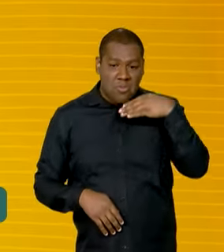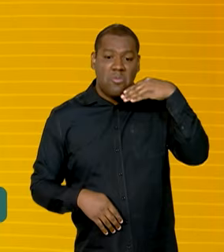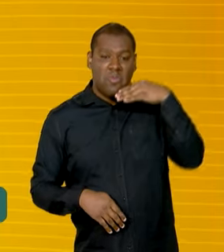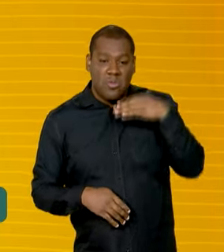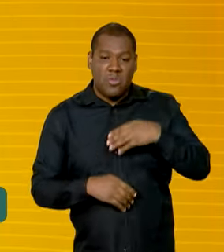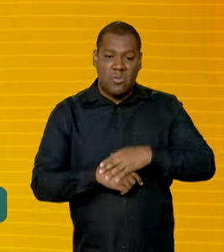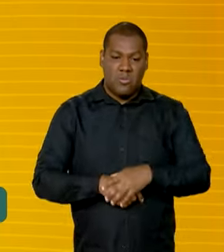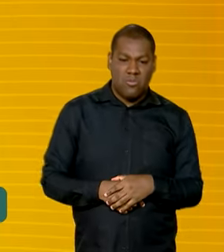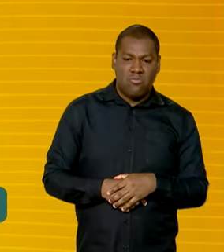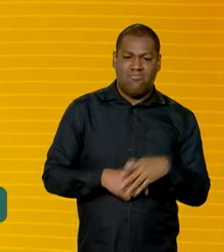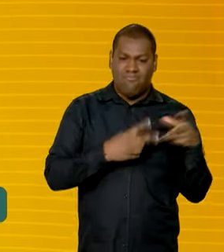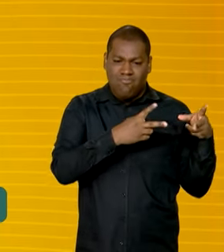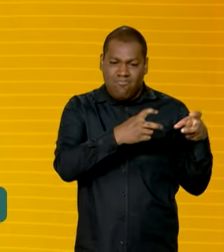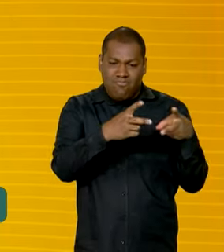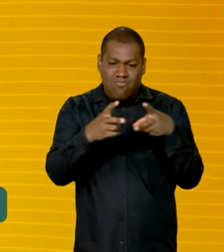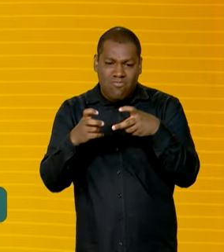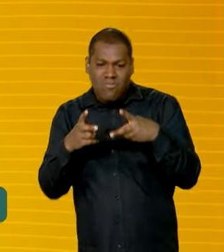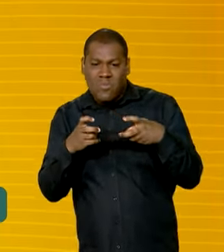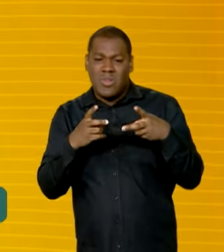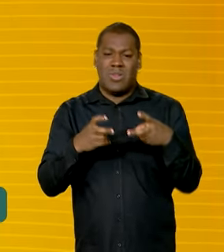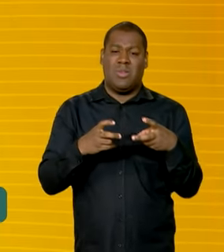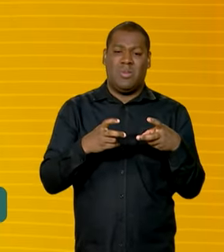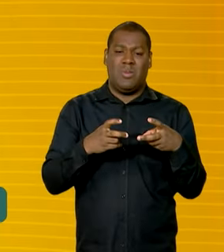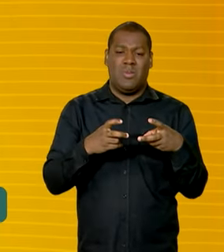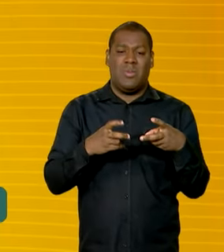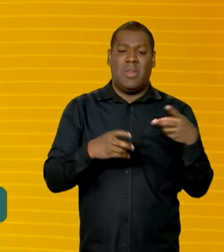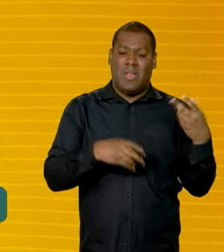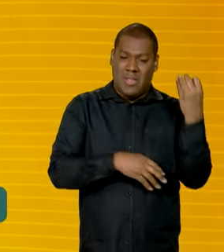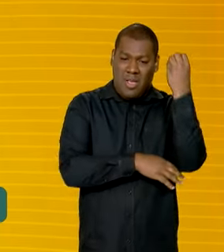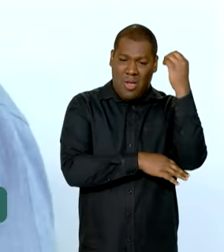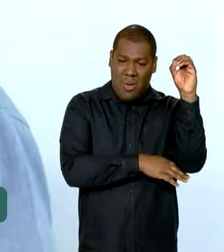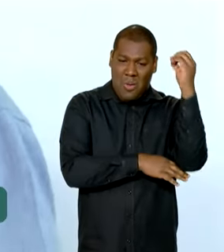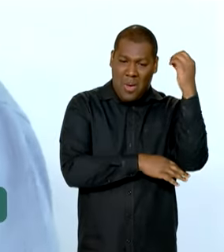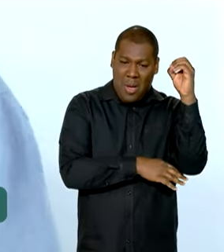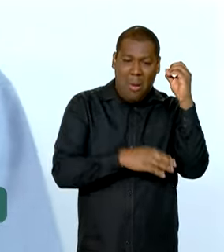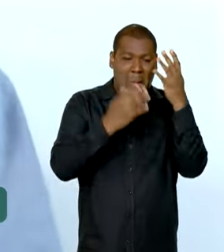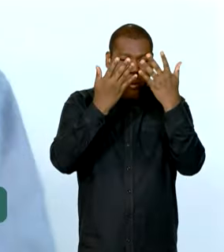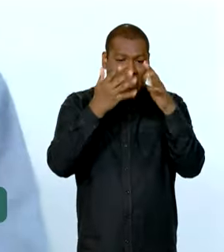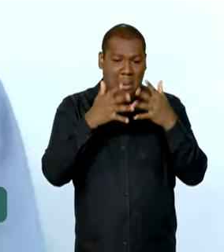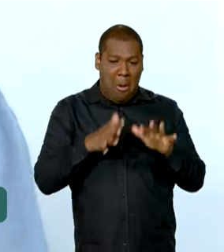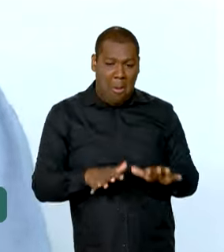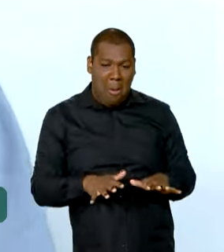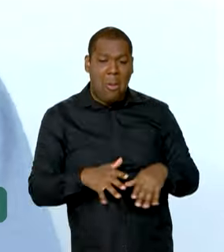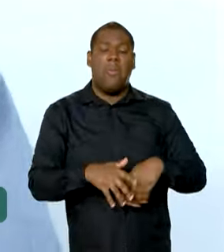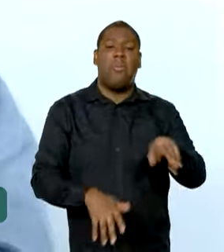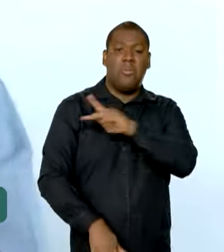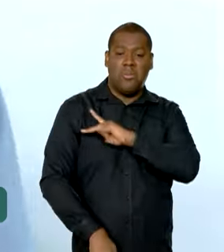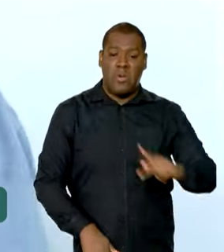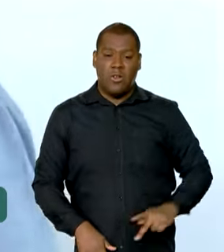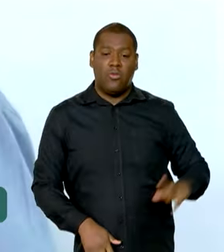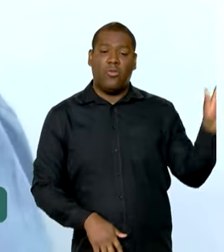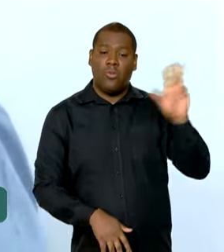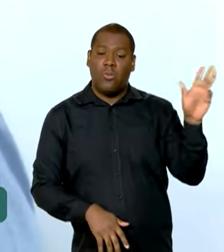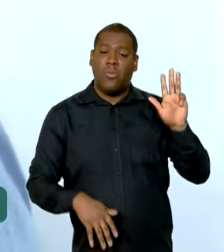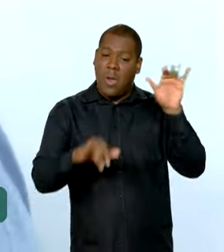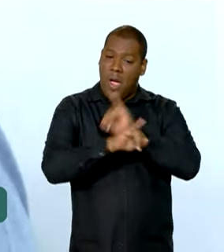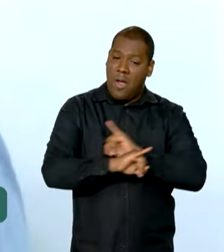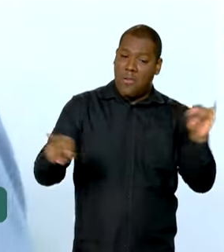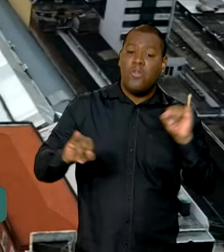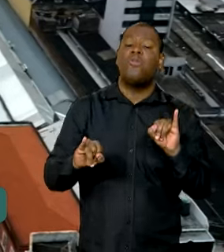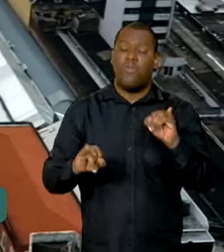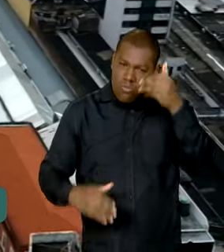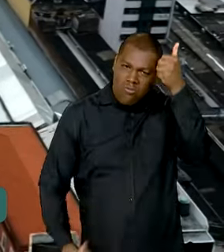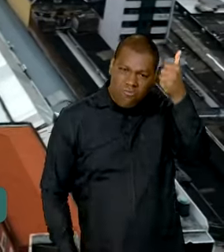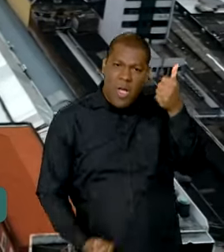a destruição causada pelas enchentes na capital gaúcha. O presidente garantiu que não vai faltar apoio